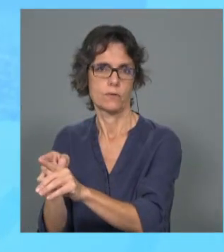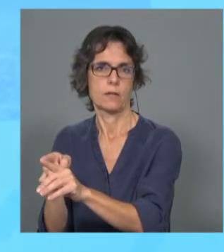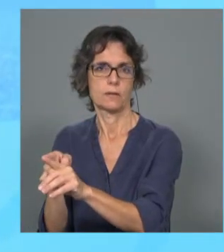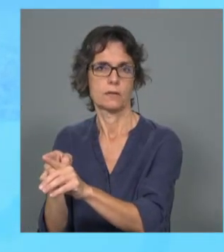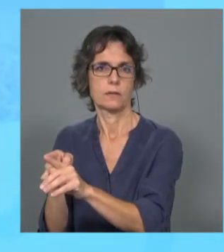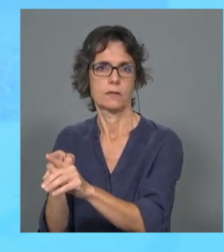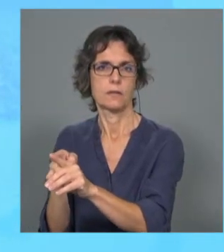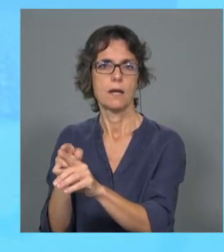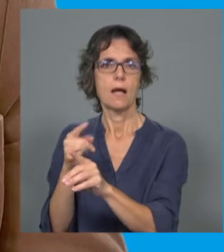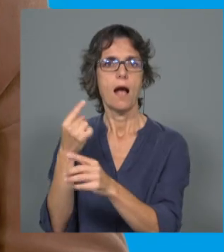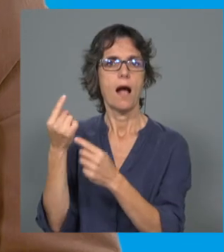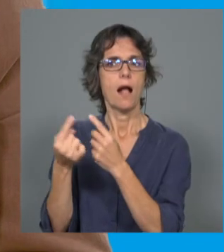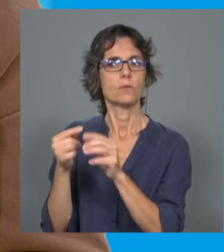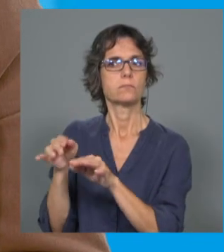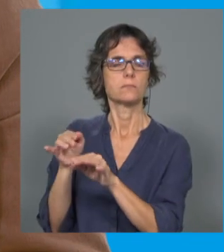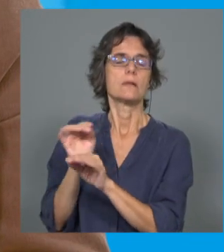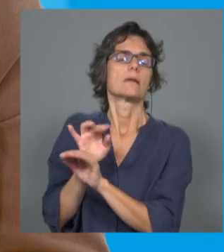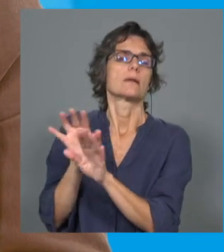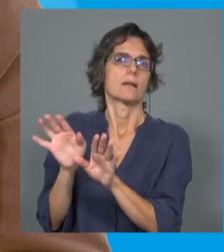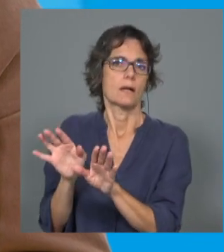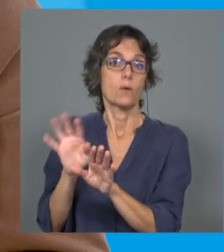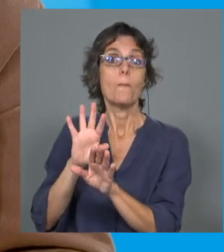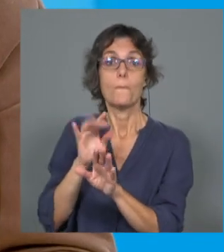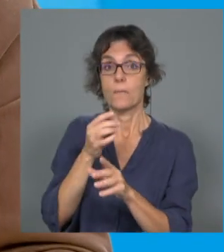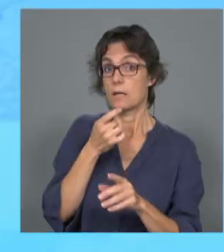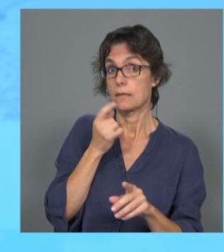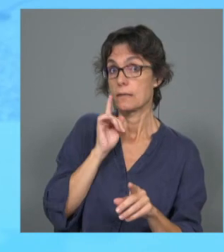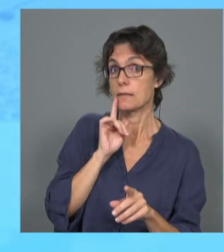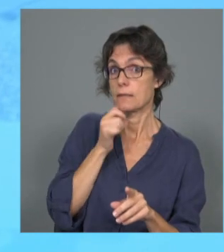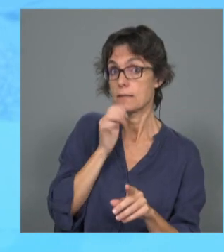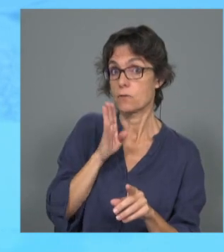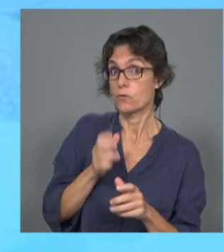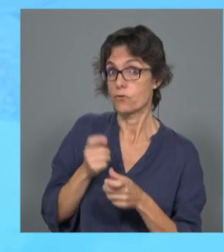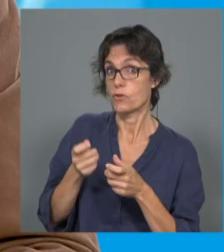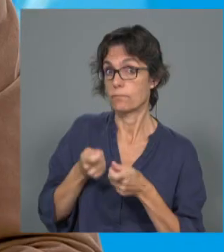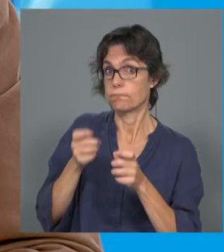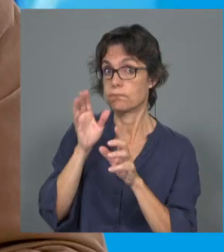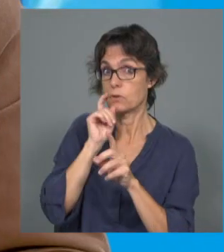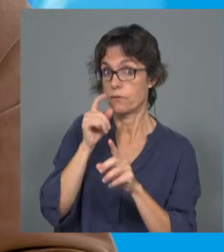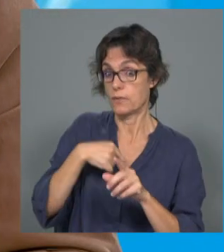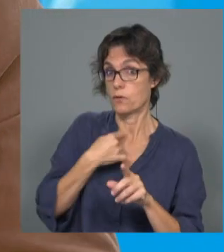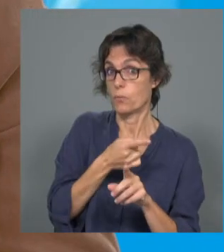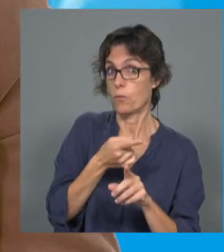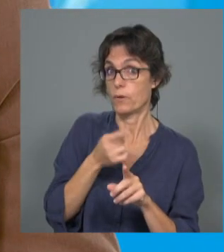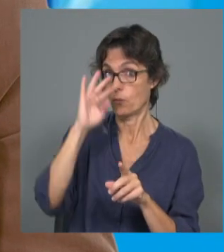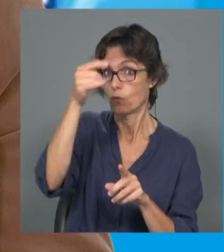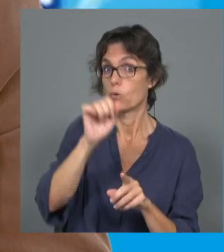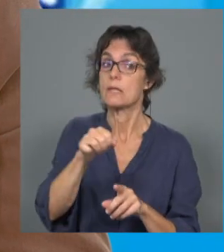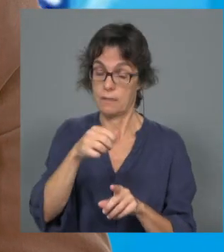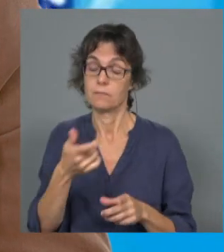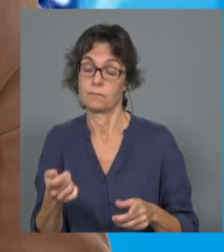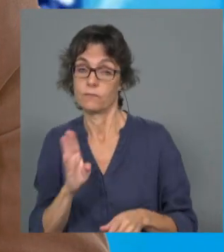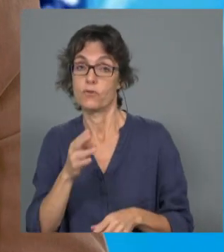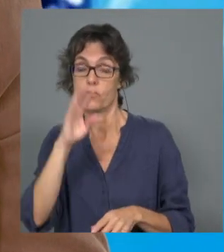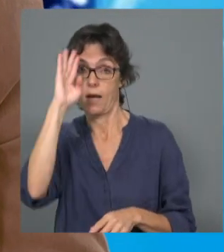tem ainda alguma relutância. E que já decidiu investir mais em defesa para o futuro. E que já duplicou, foi logo em 27 de